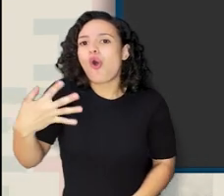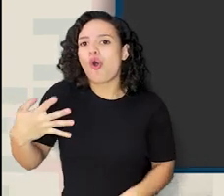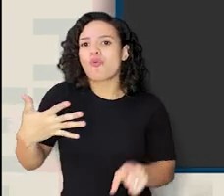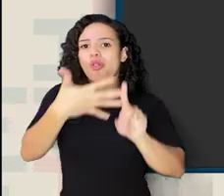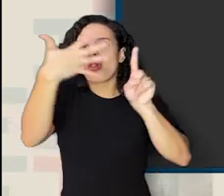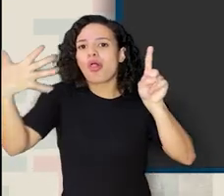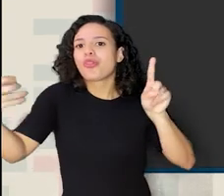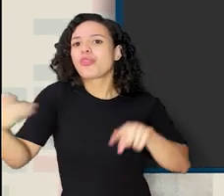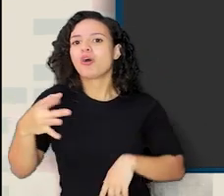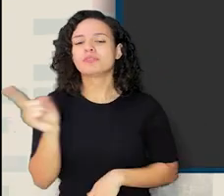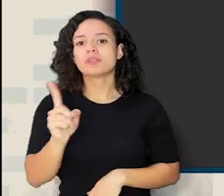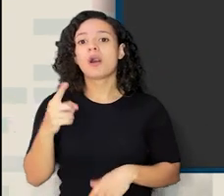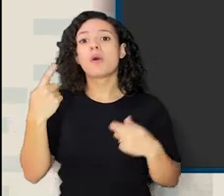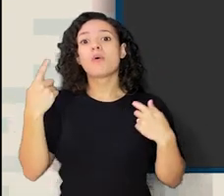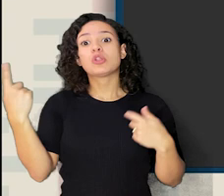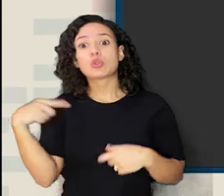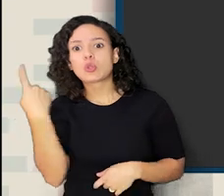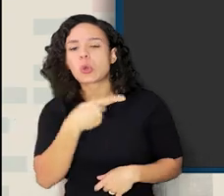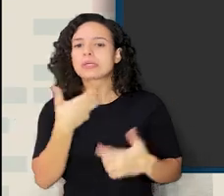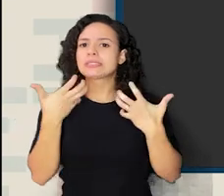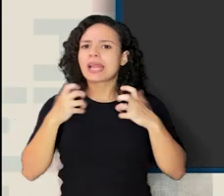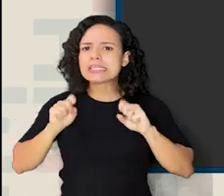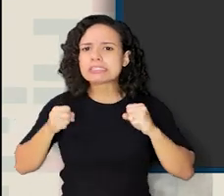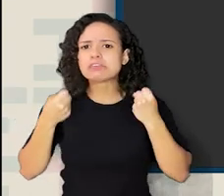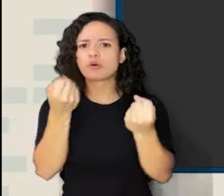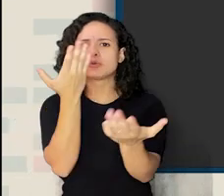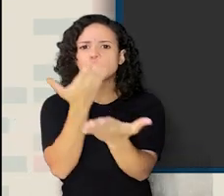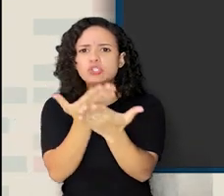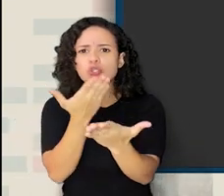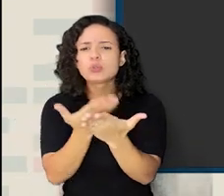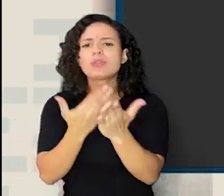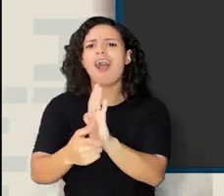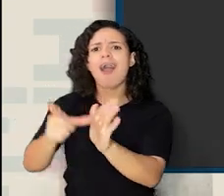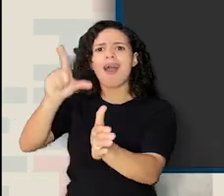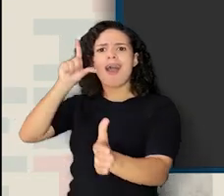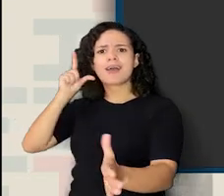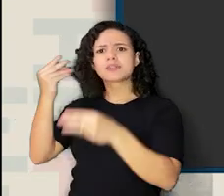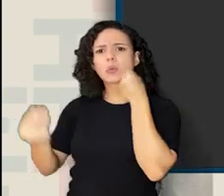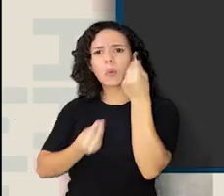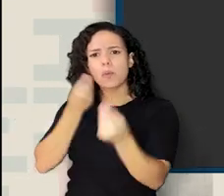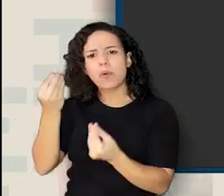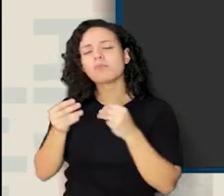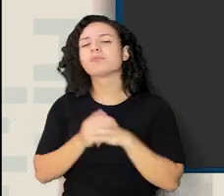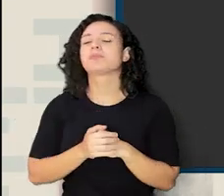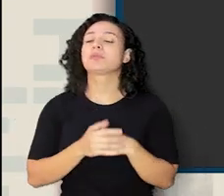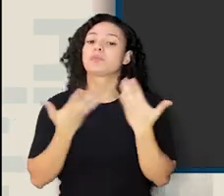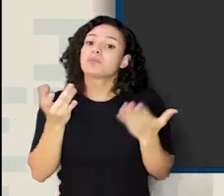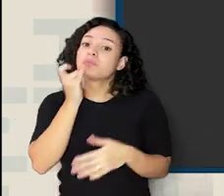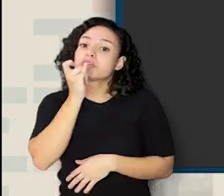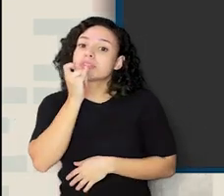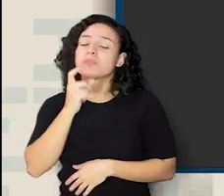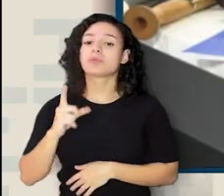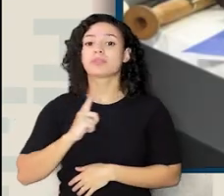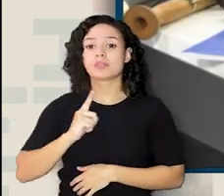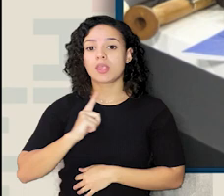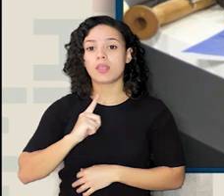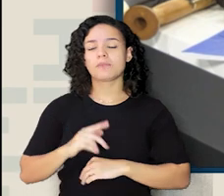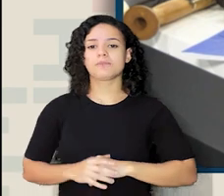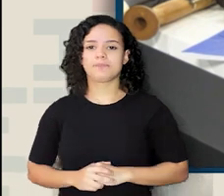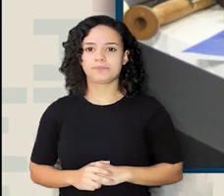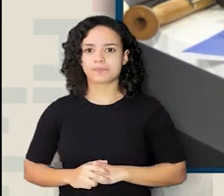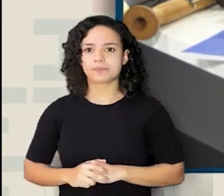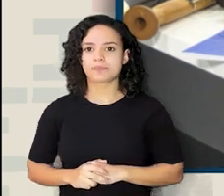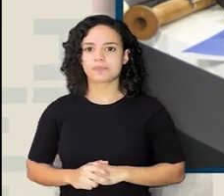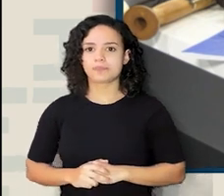com a notação moderna, né? Nós fazemos questão de compreender as notações em que eram feitas esse repertório. Então, nós temos aí, por